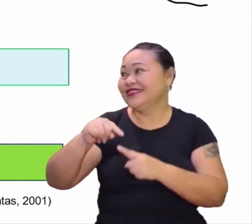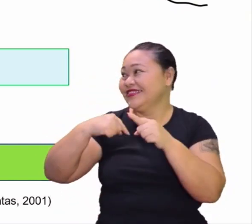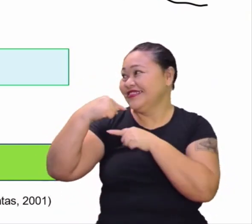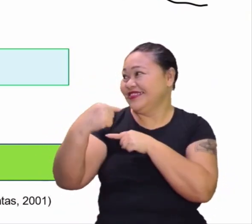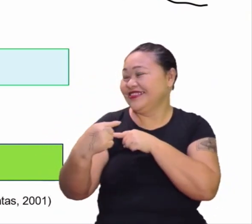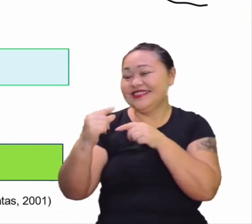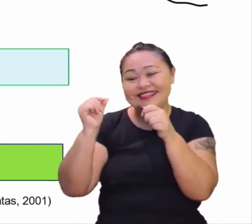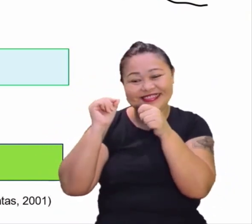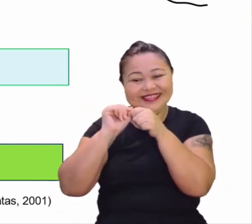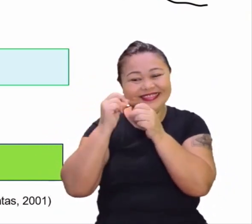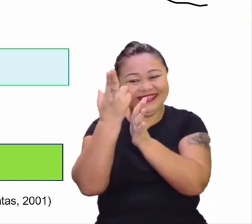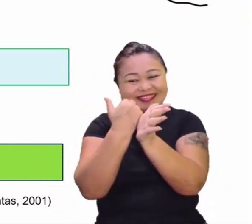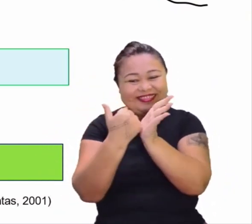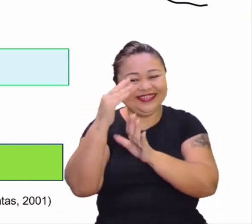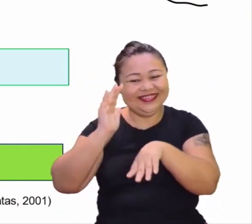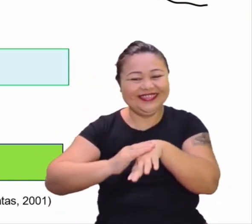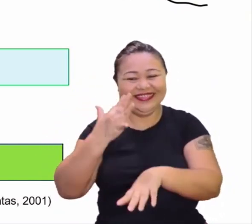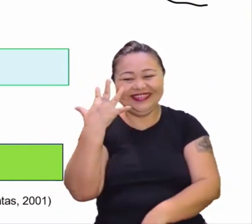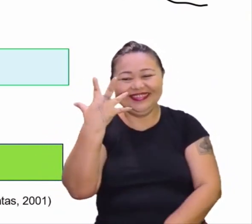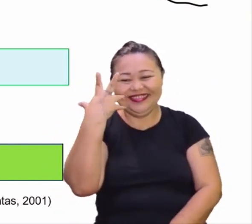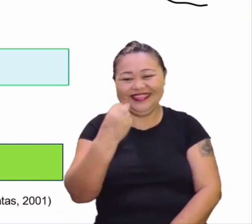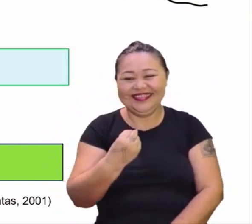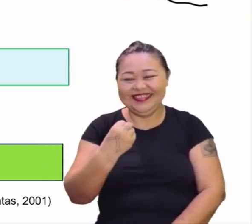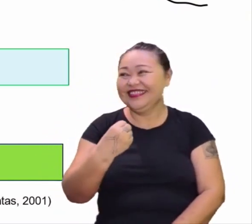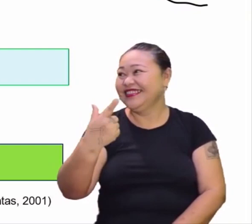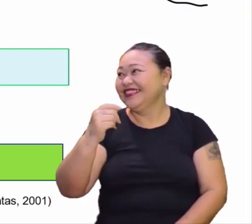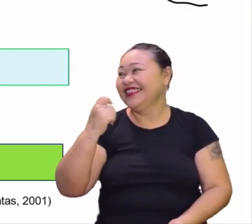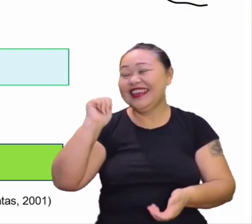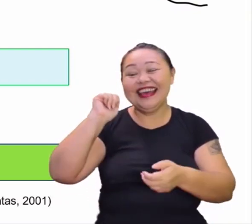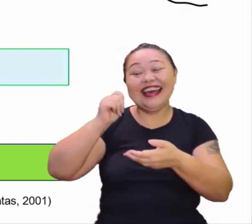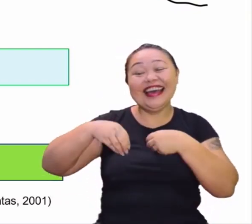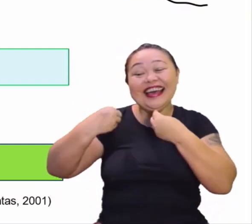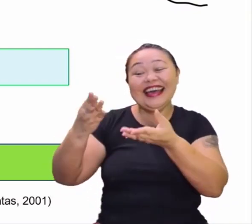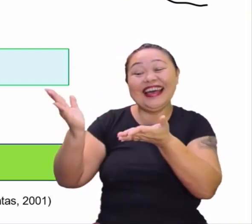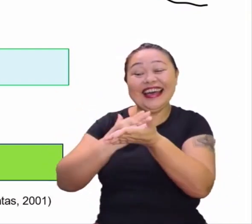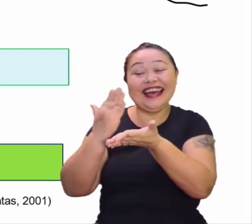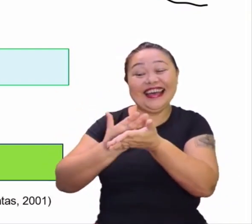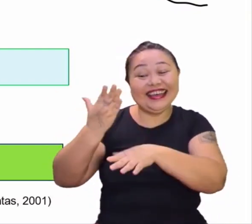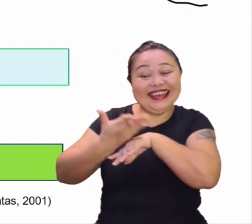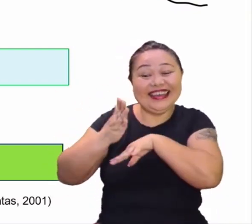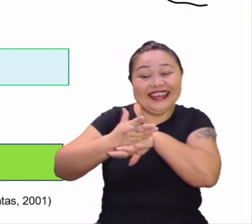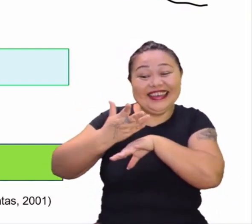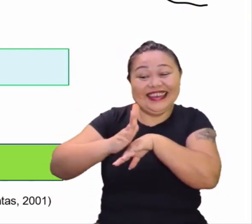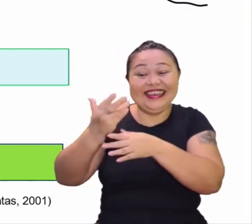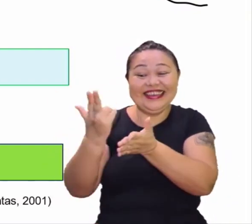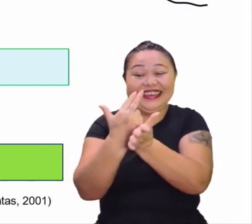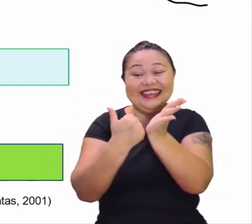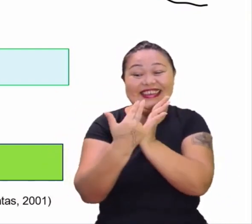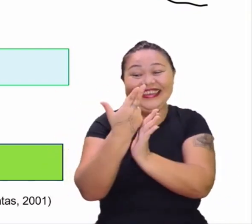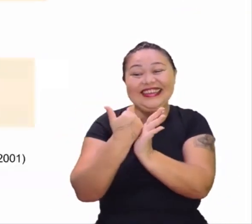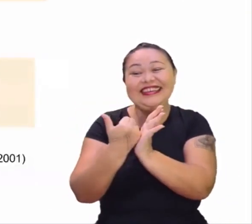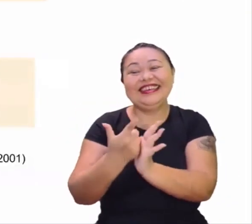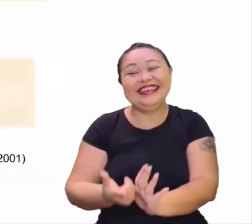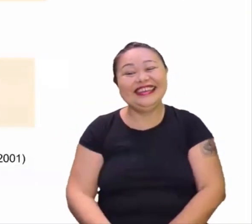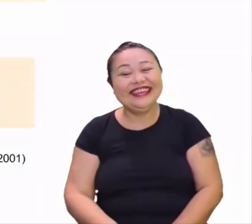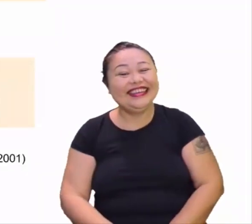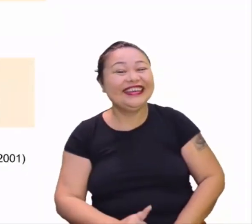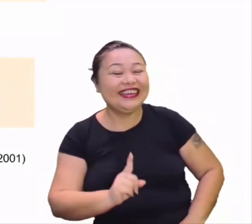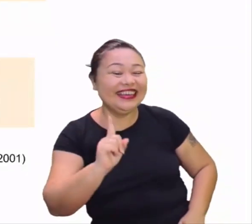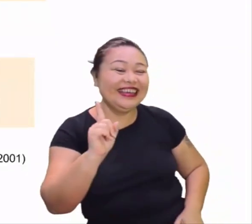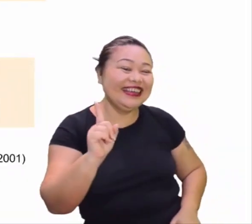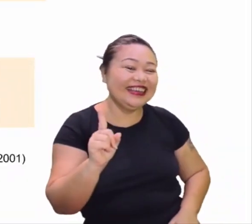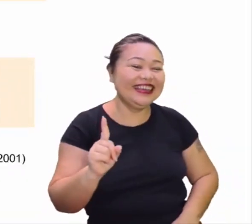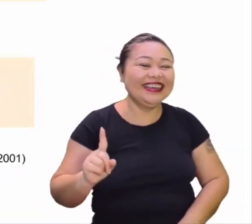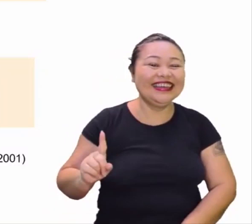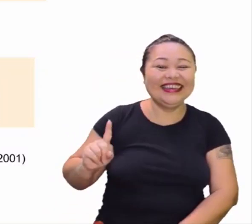próxima vez você faça um desenho mais bonito, viu, Não, Rogério? Eu vou lhe dar um caderno de desenho para você melhorar. Esse desenho aí, ó, que superou os